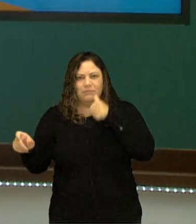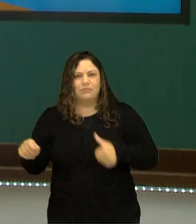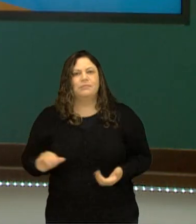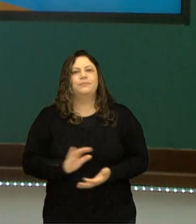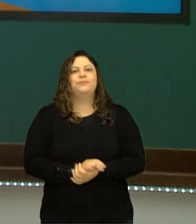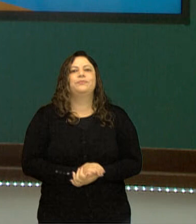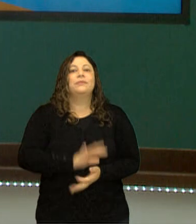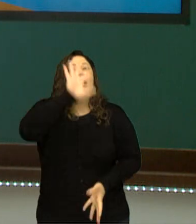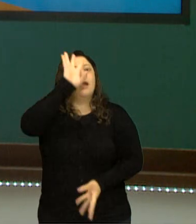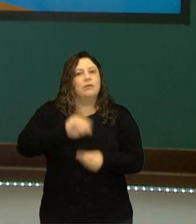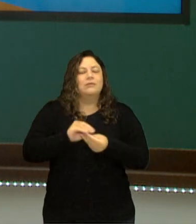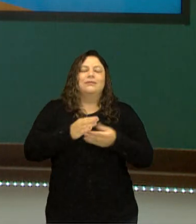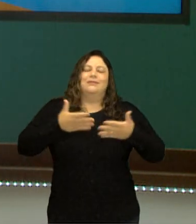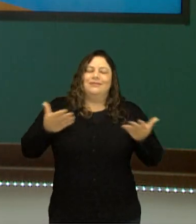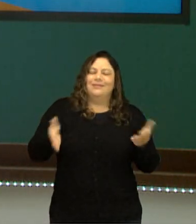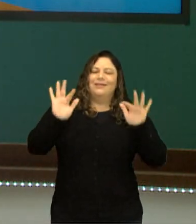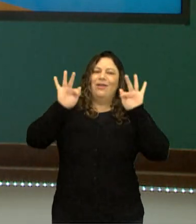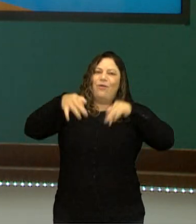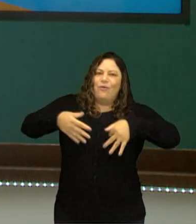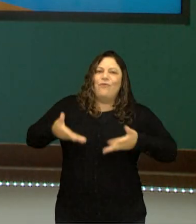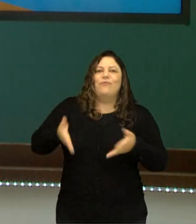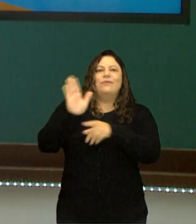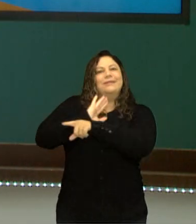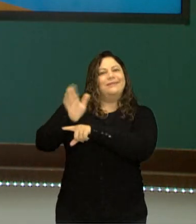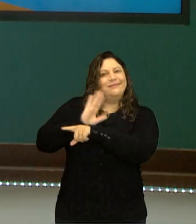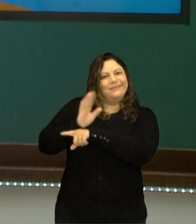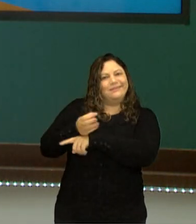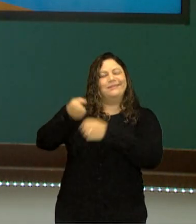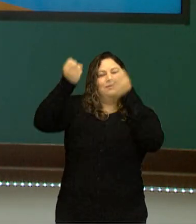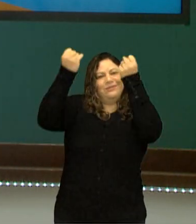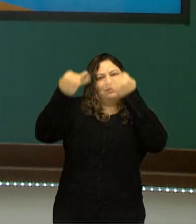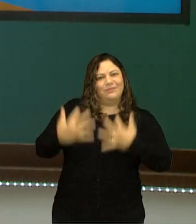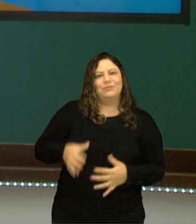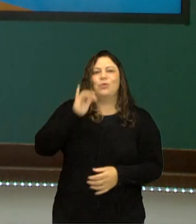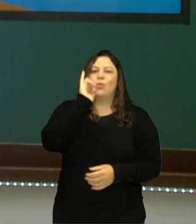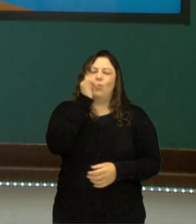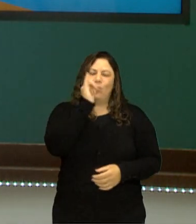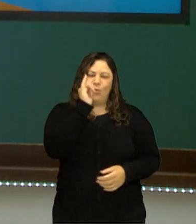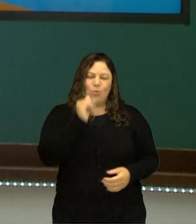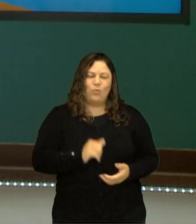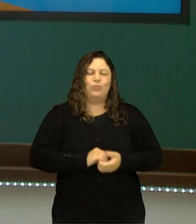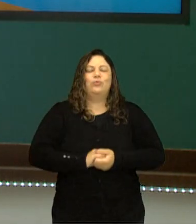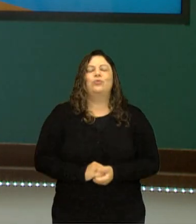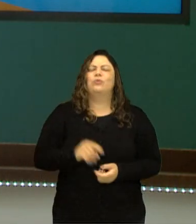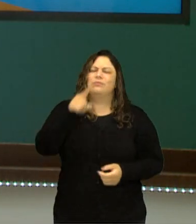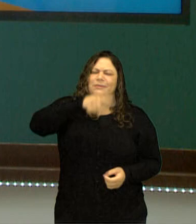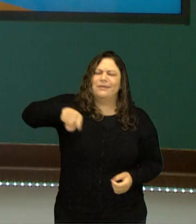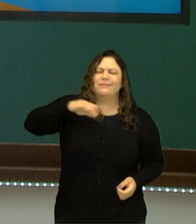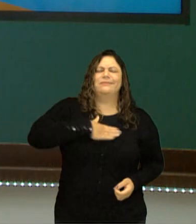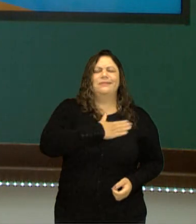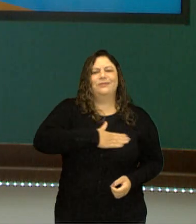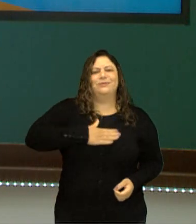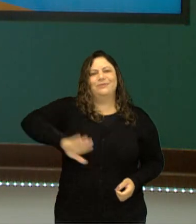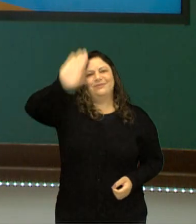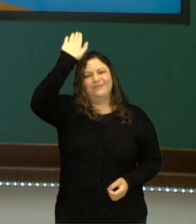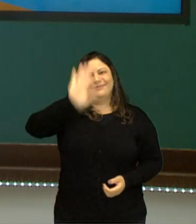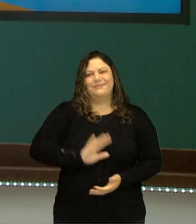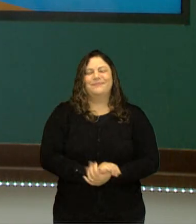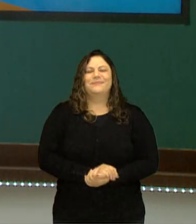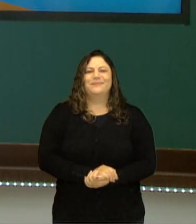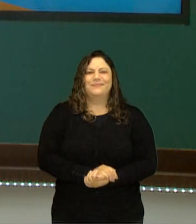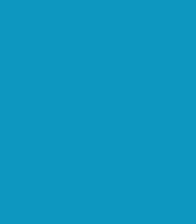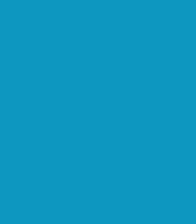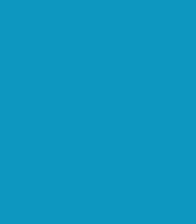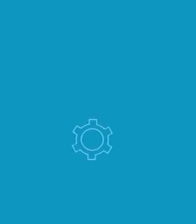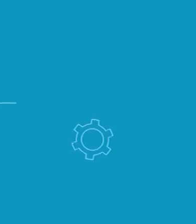a ação? Sim, mas podemos fazer a união desses dois. Onde bela é a palavra que o Norberto